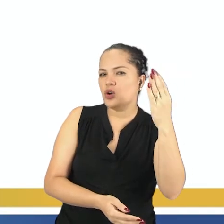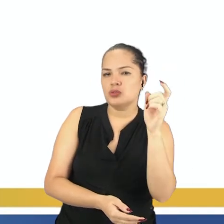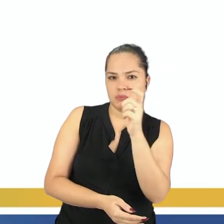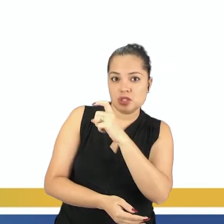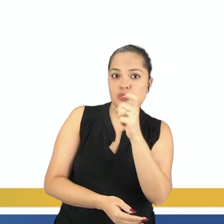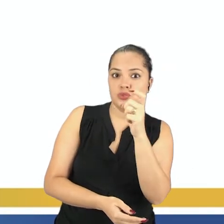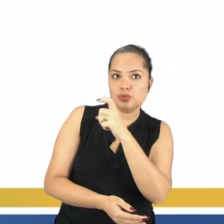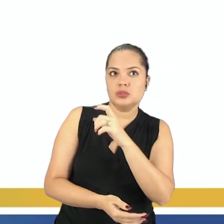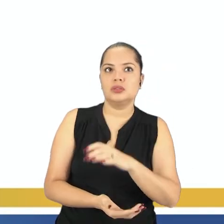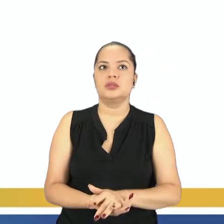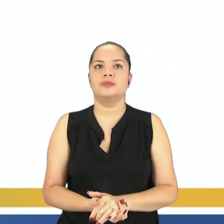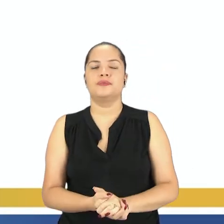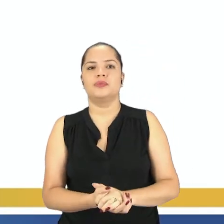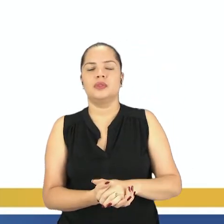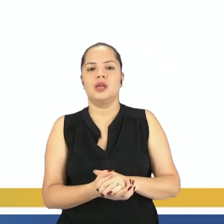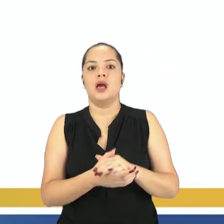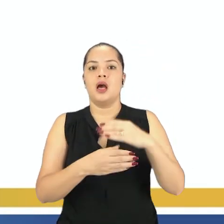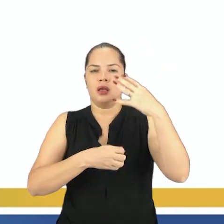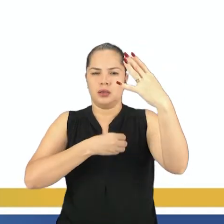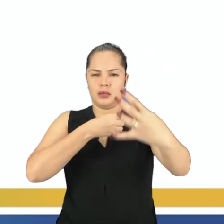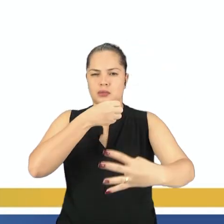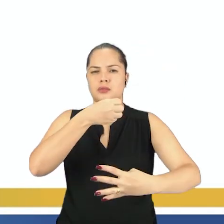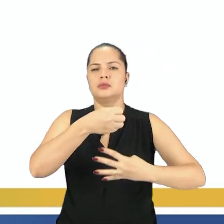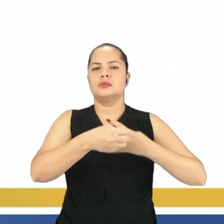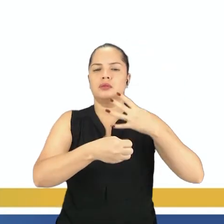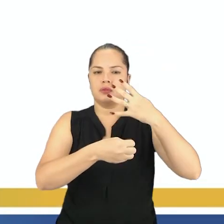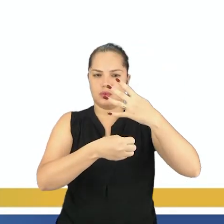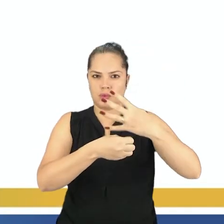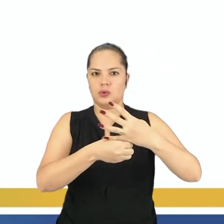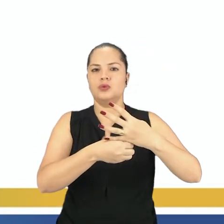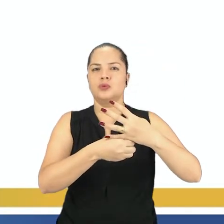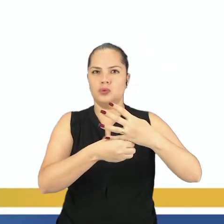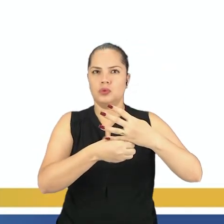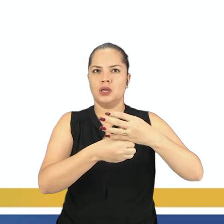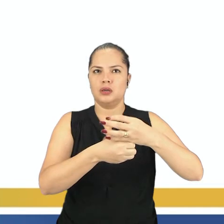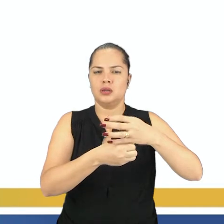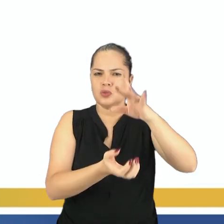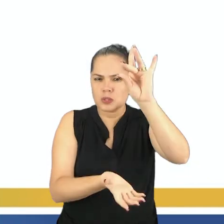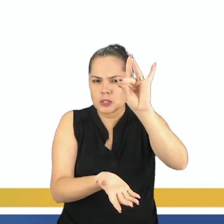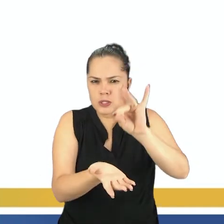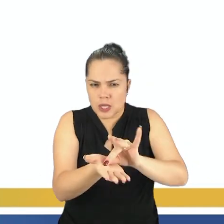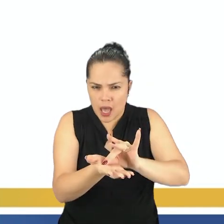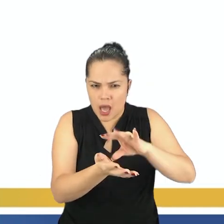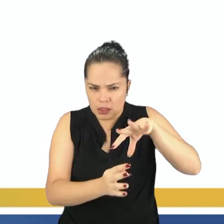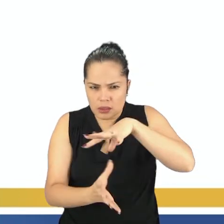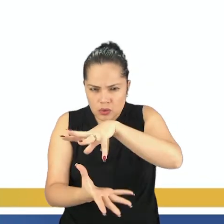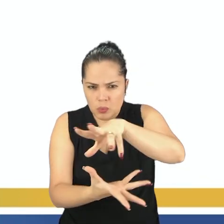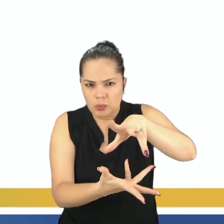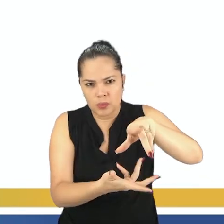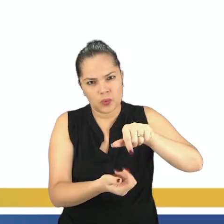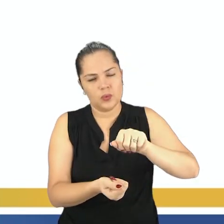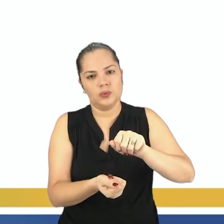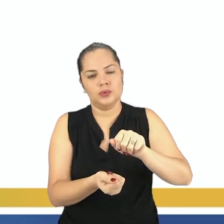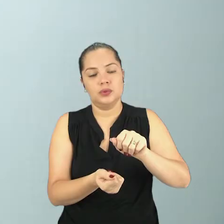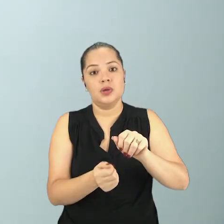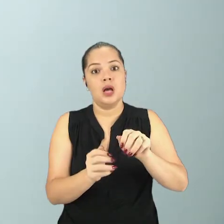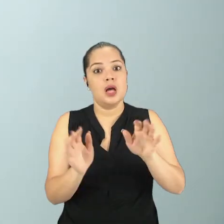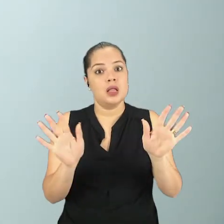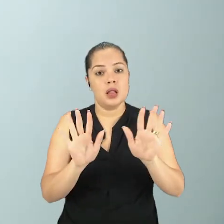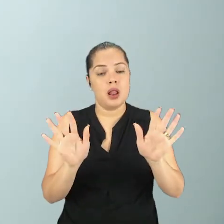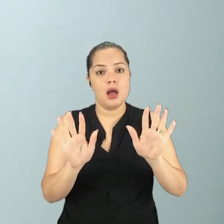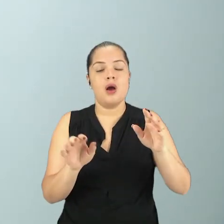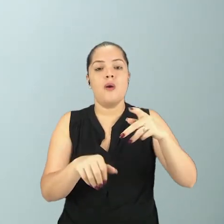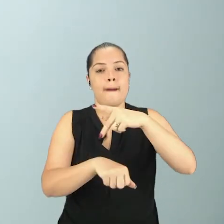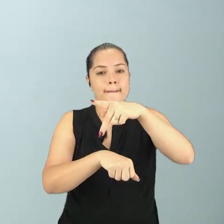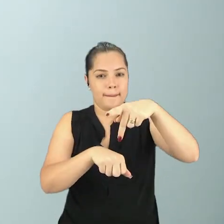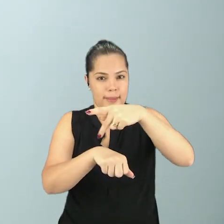As estações do ano são bem definidas em todo o planeta. Acabei de comentar com vocês, nos países tropicais, essas estações do ano